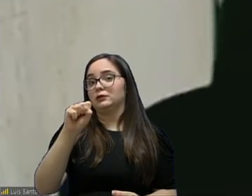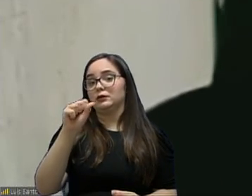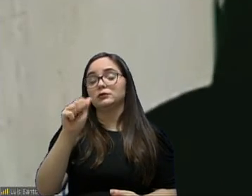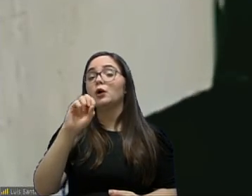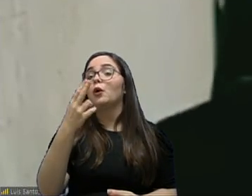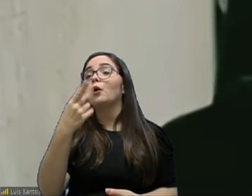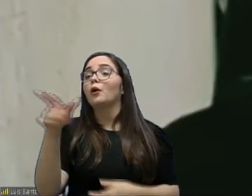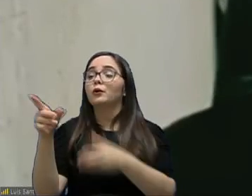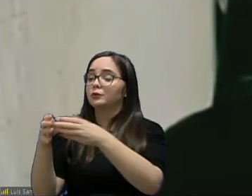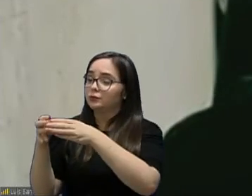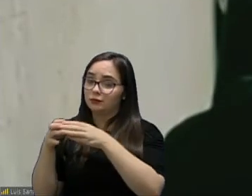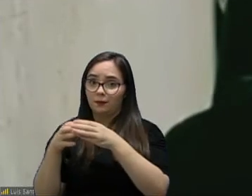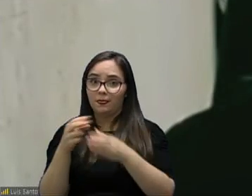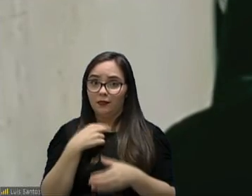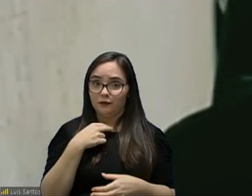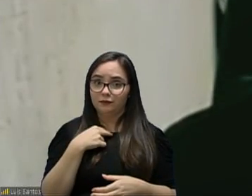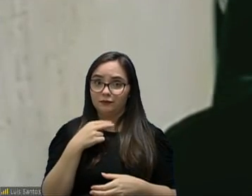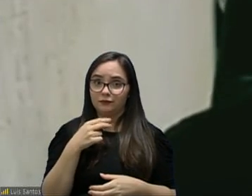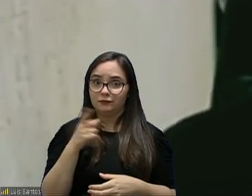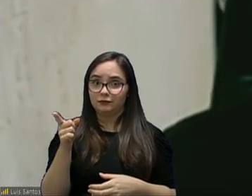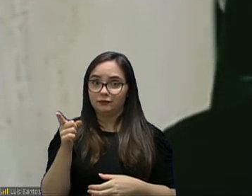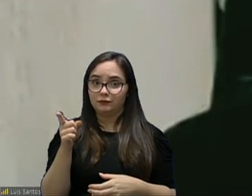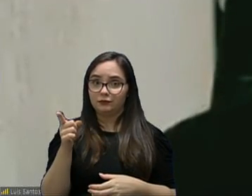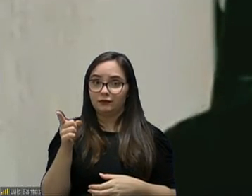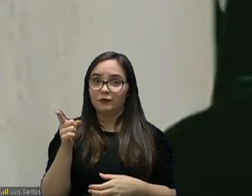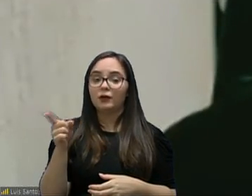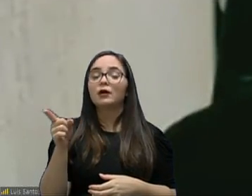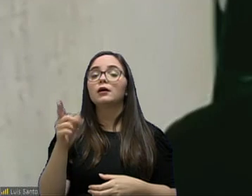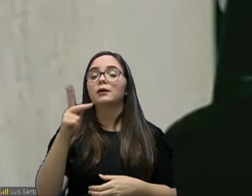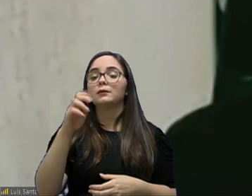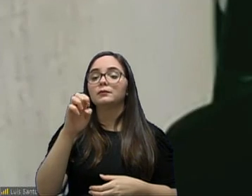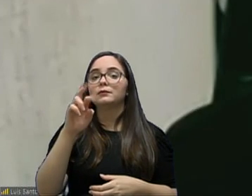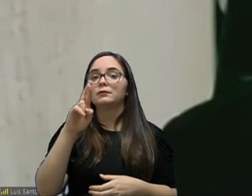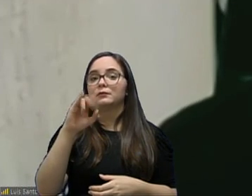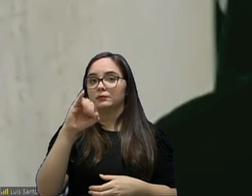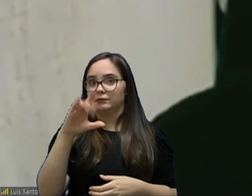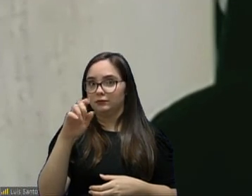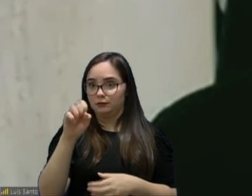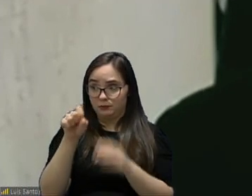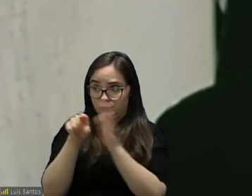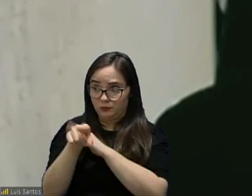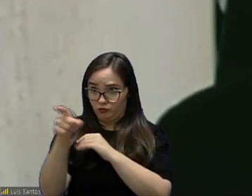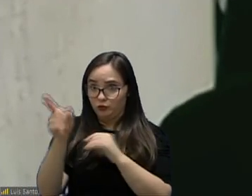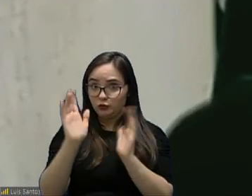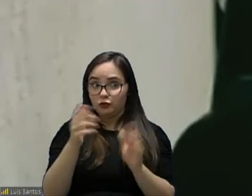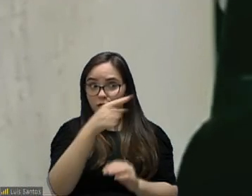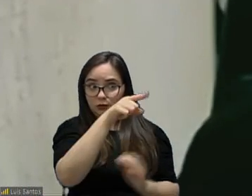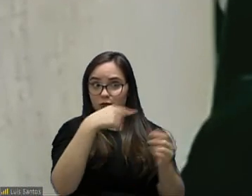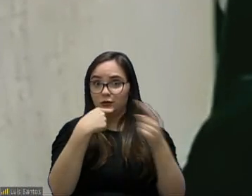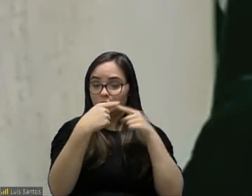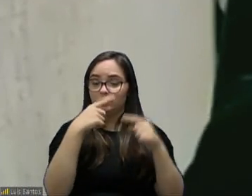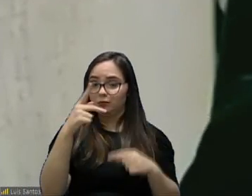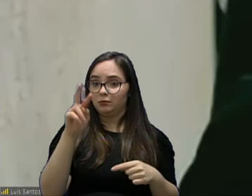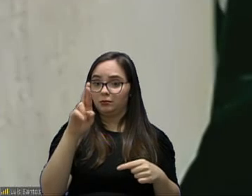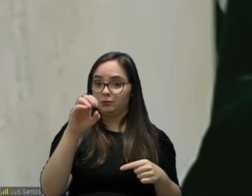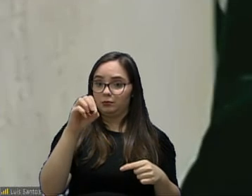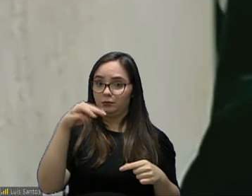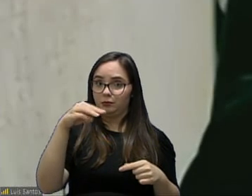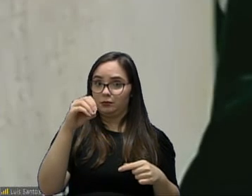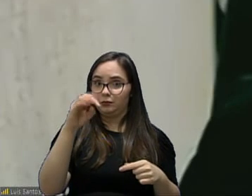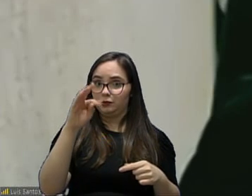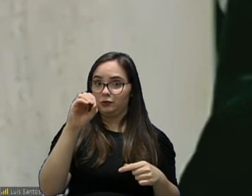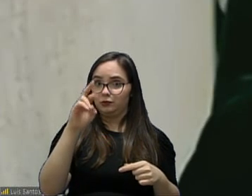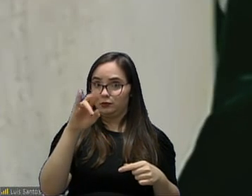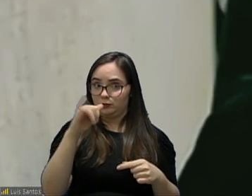a pergunta é, você consultou a promotoria antes para saber se realmente essa tua emenda, que aliás eu acho